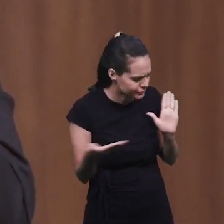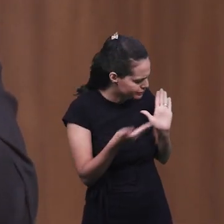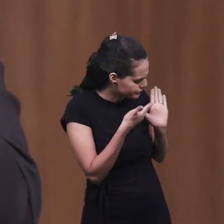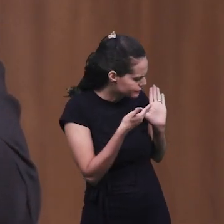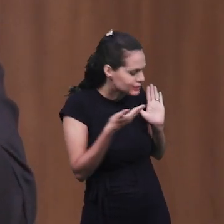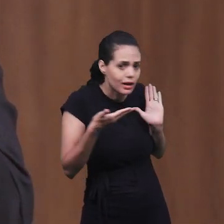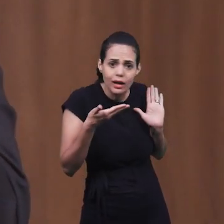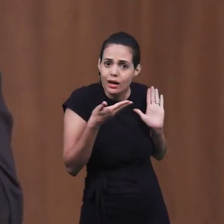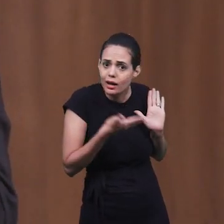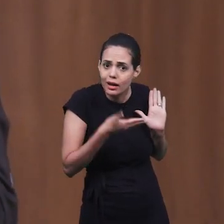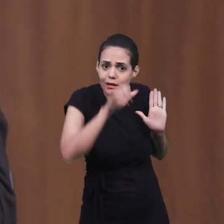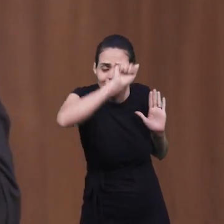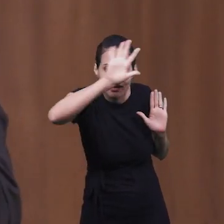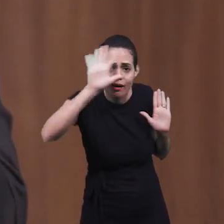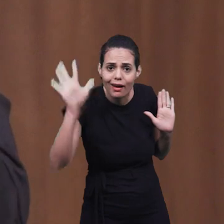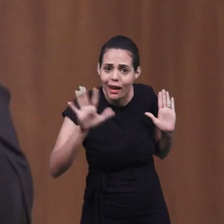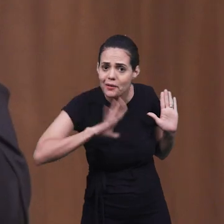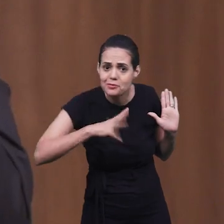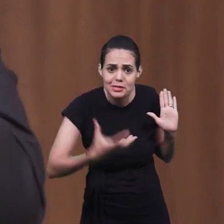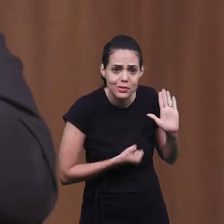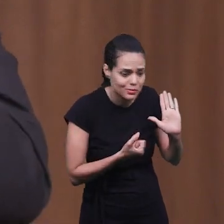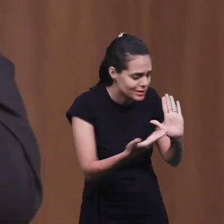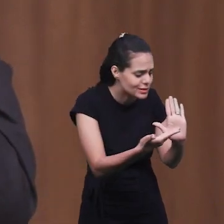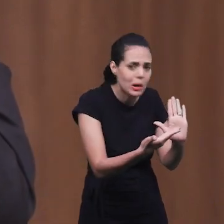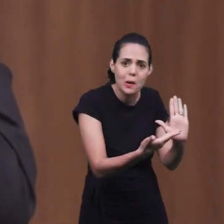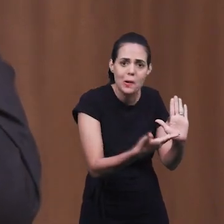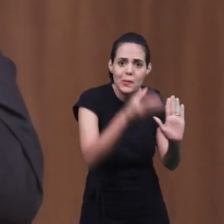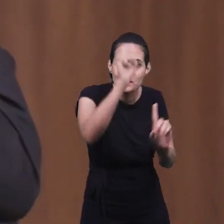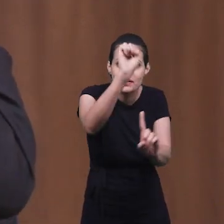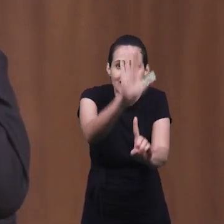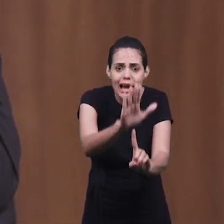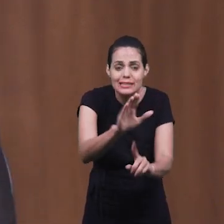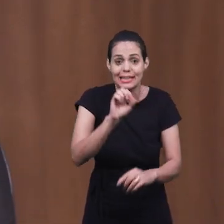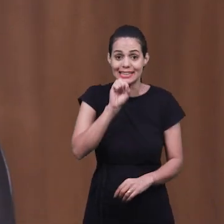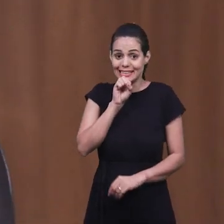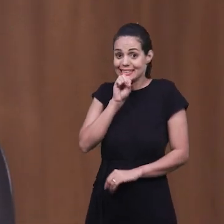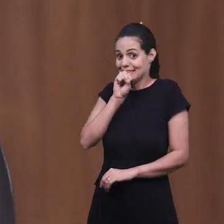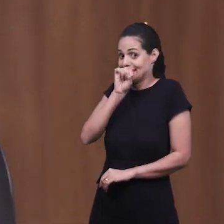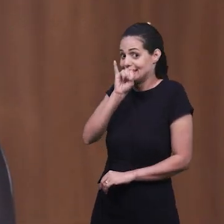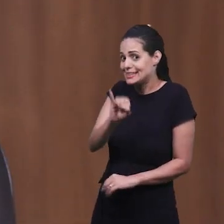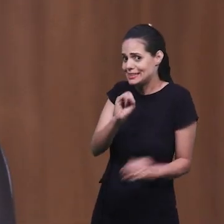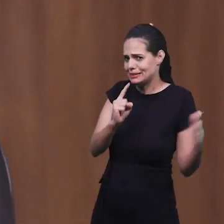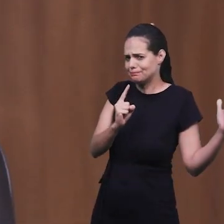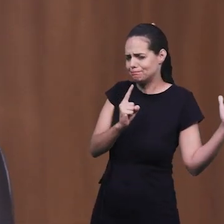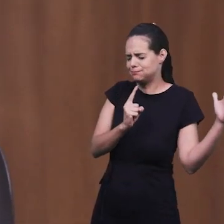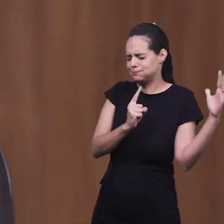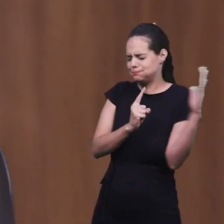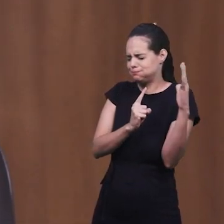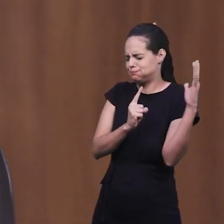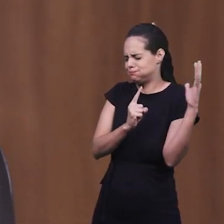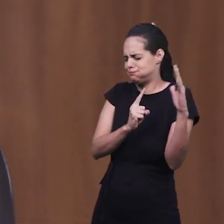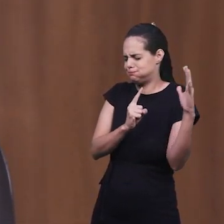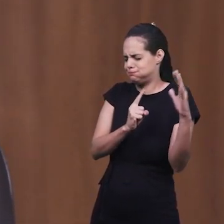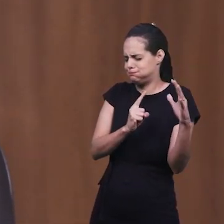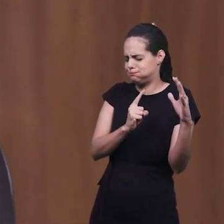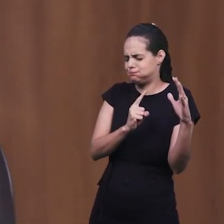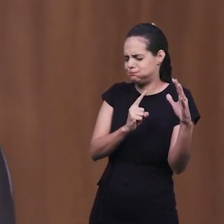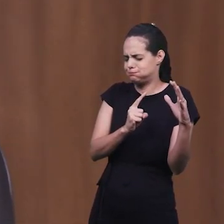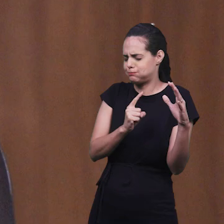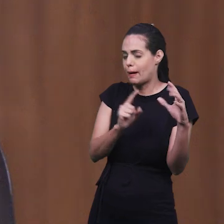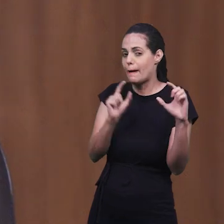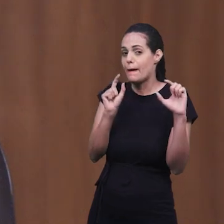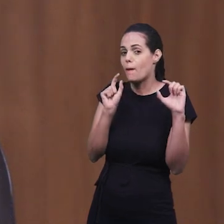propósito dessa carta, que é falar sobre salvação e dizer que, acontecendo interferências nesse processo,